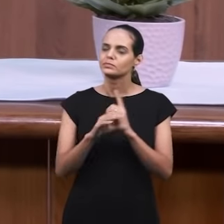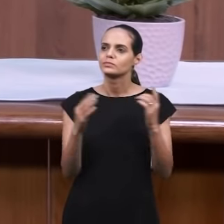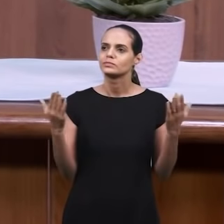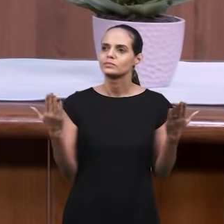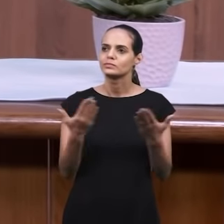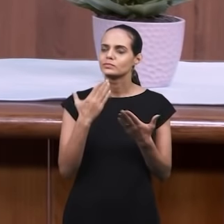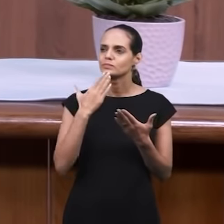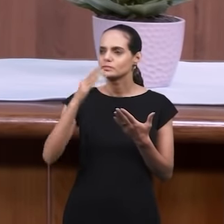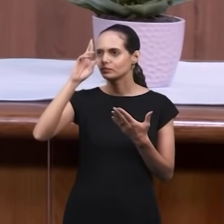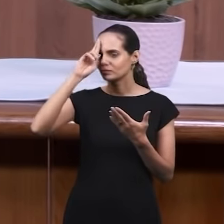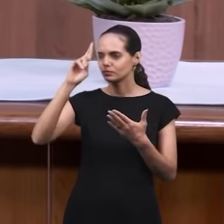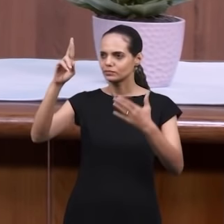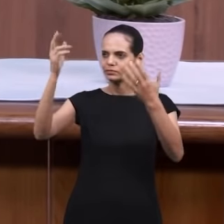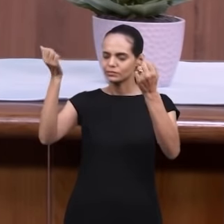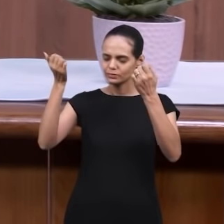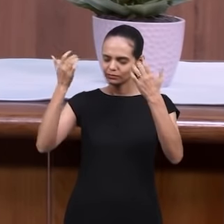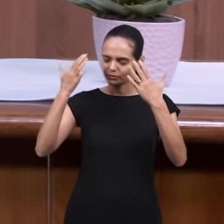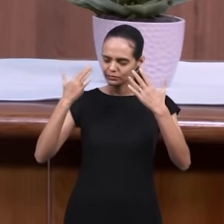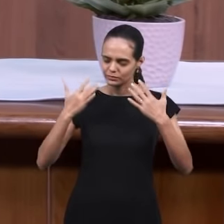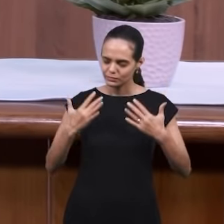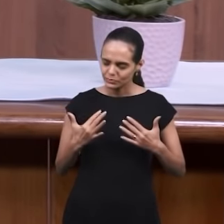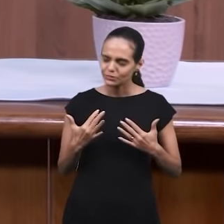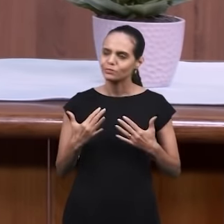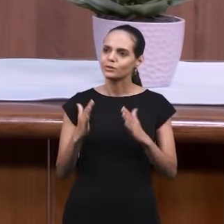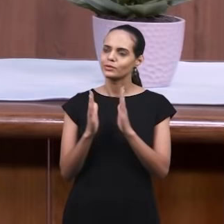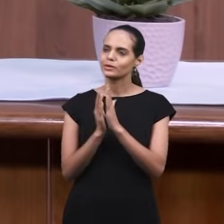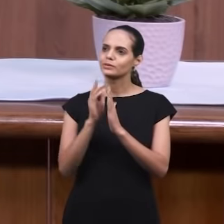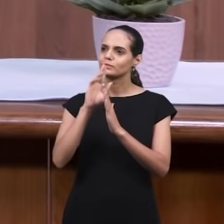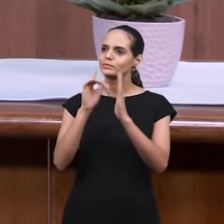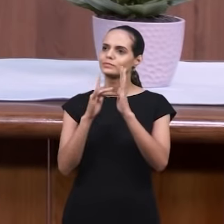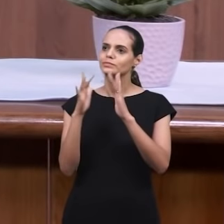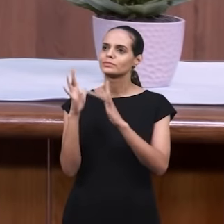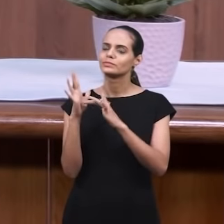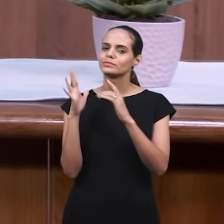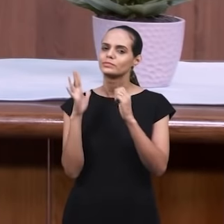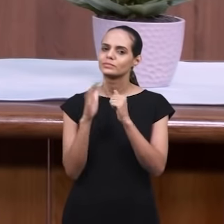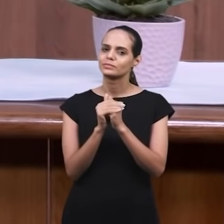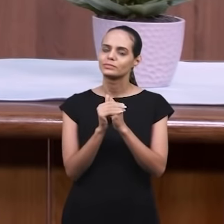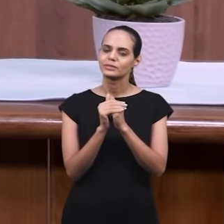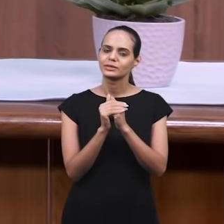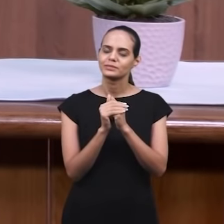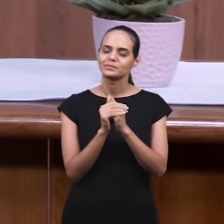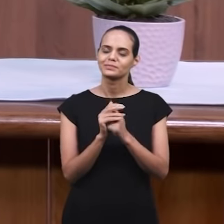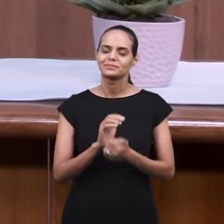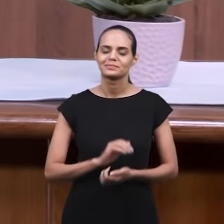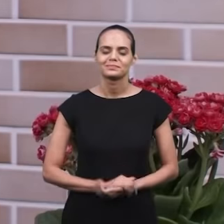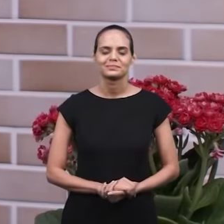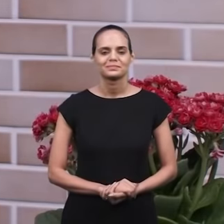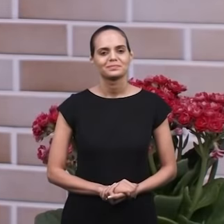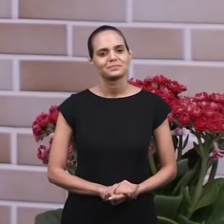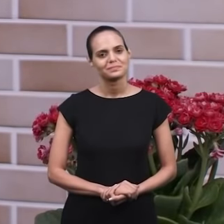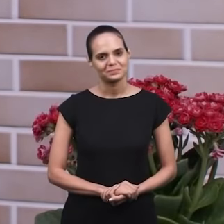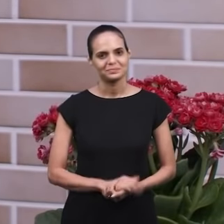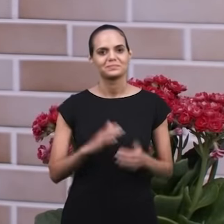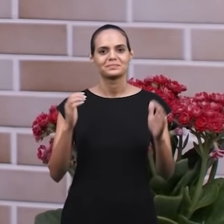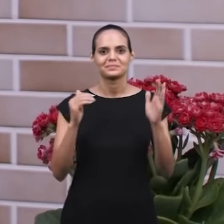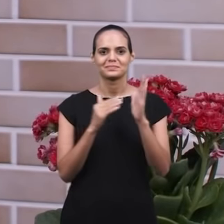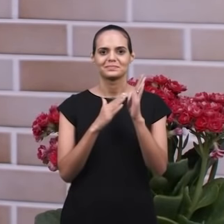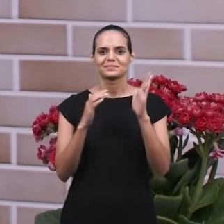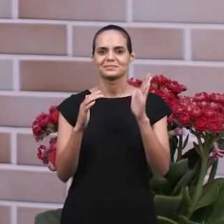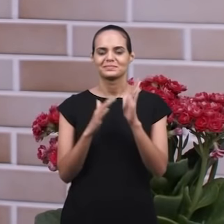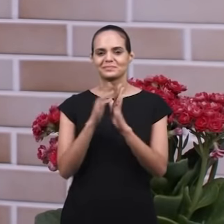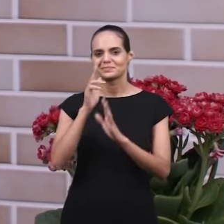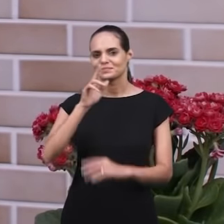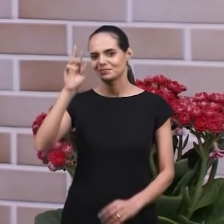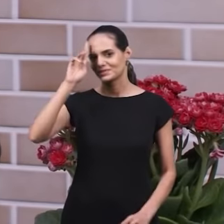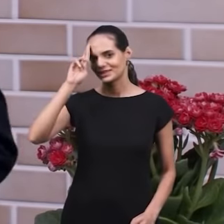Senhor, pedimos, nos abençoa, pois oramos em nome do Senhor Jesus. Amém. Louvado seja o nome do Senhor.